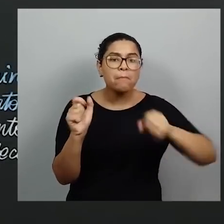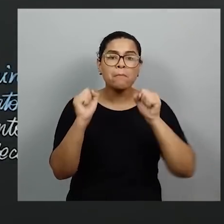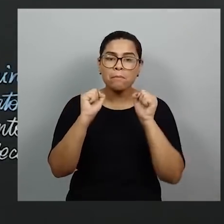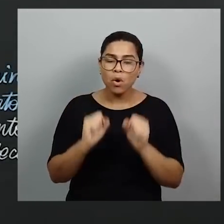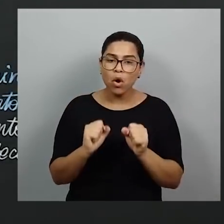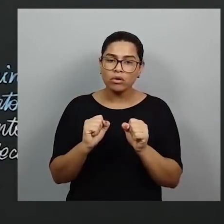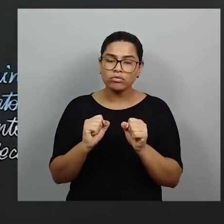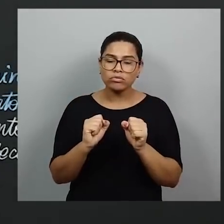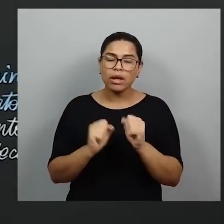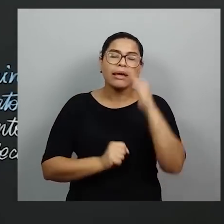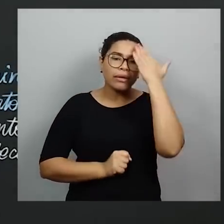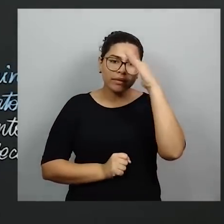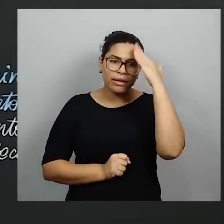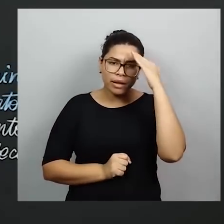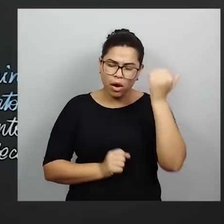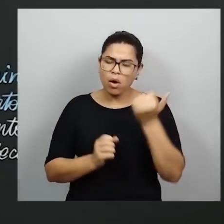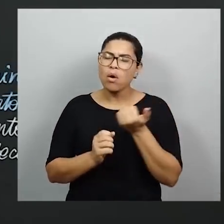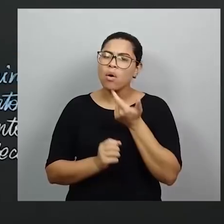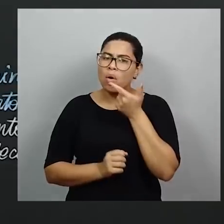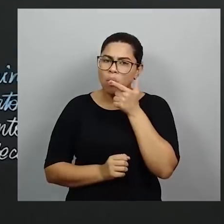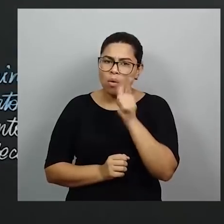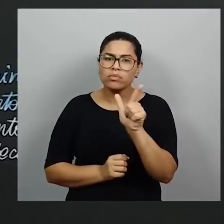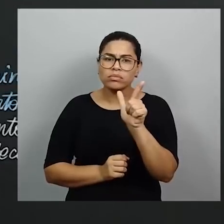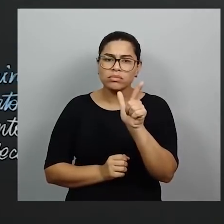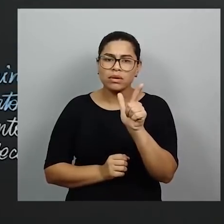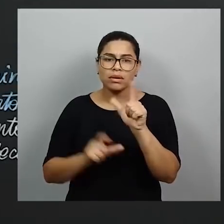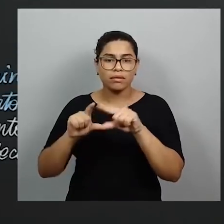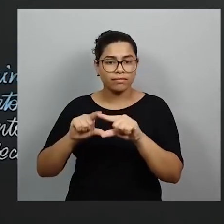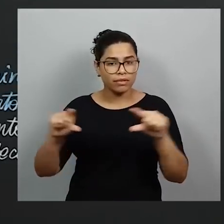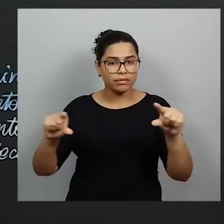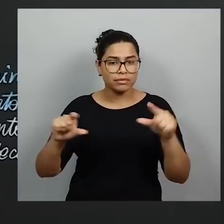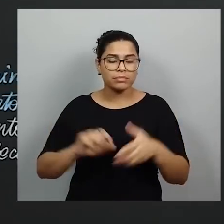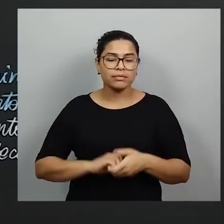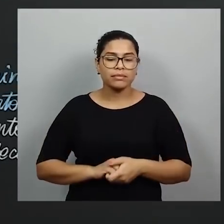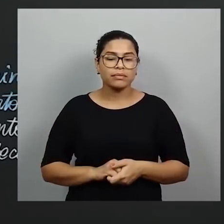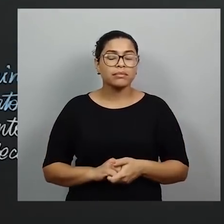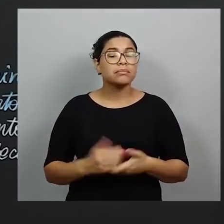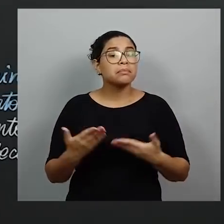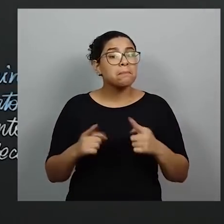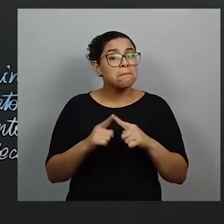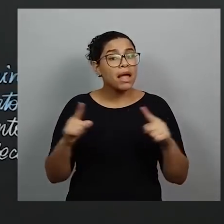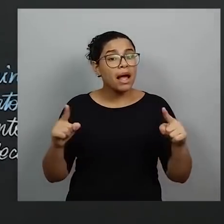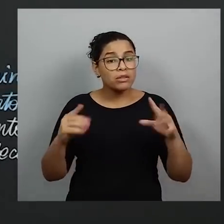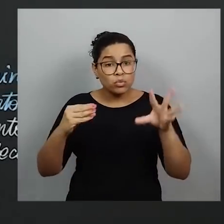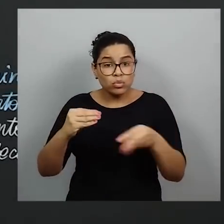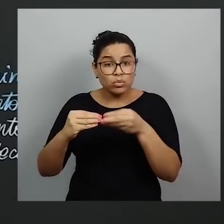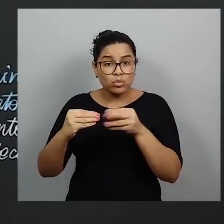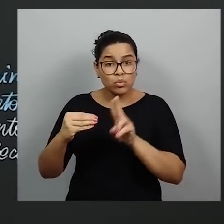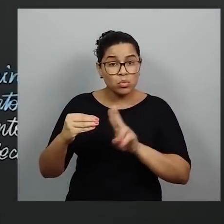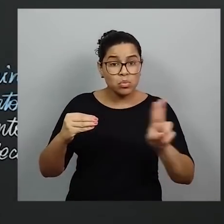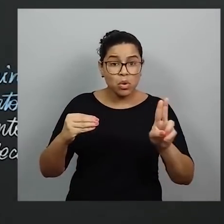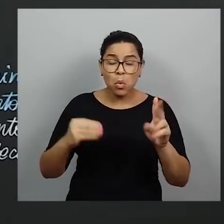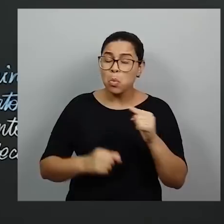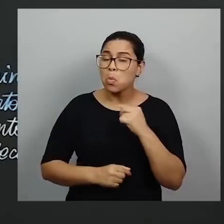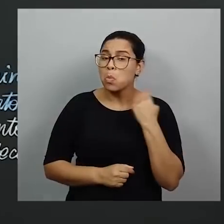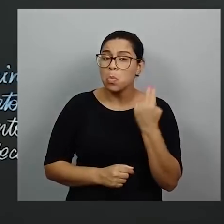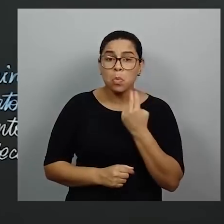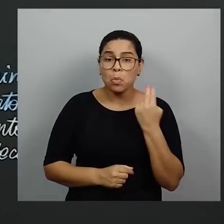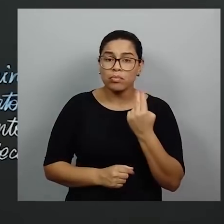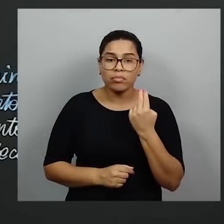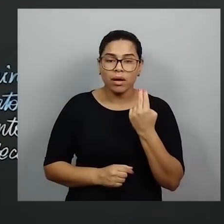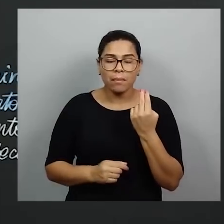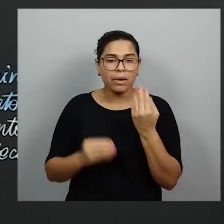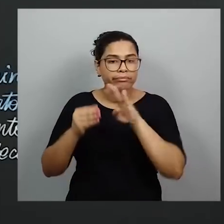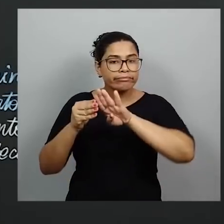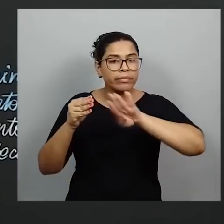total na compreensão da mensagem. No caso do complemento nominal, eu não posso fazer esse tipo de retirada aleatória, avulsa,